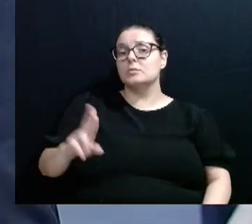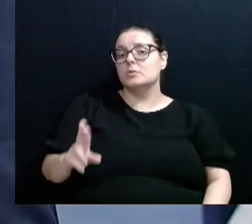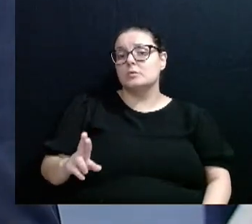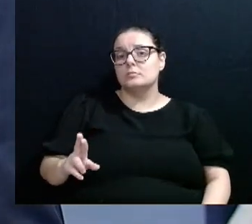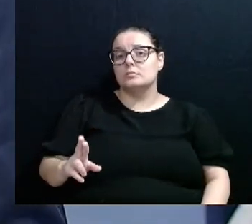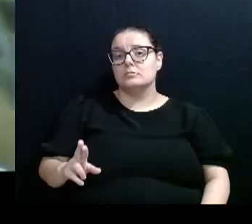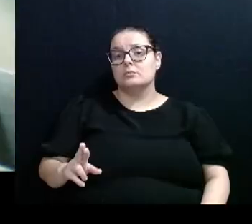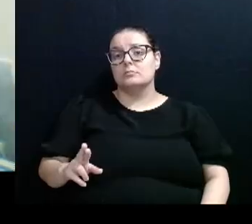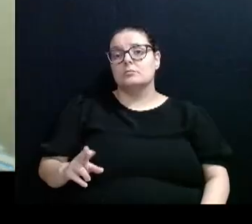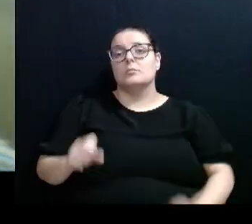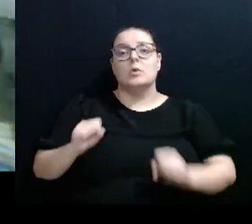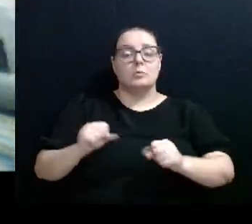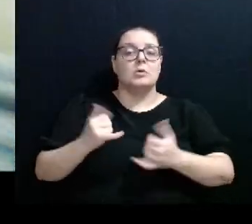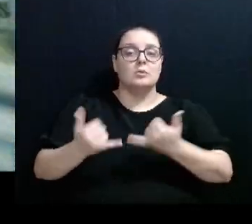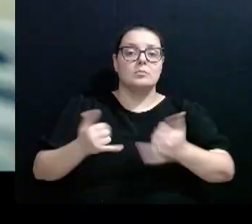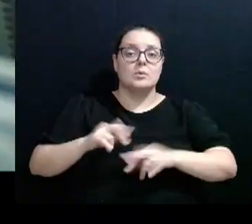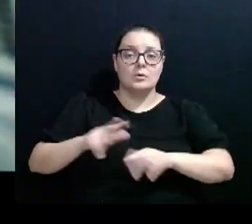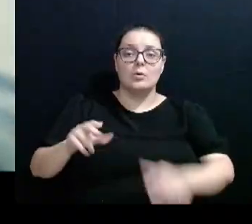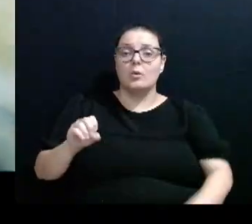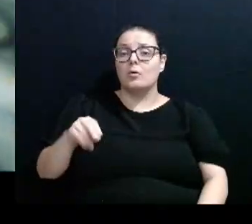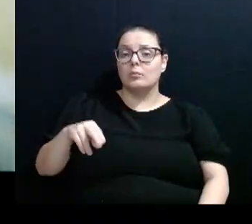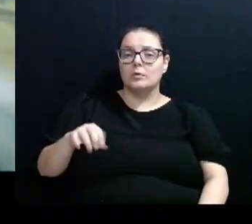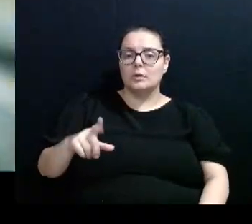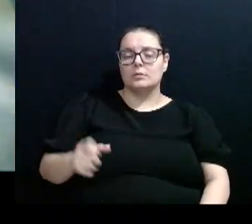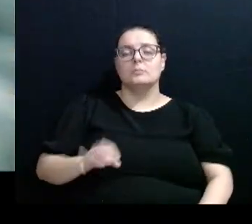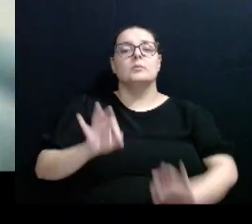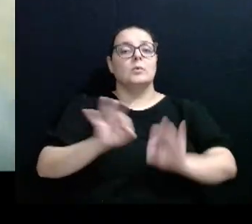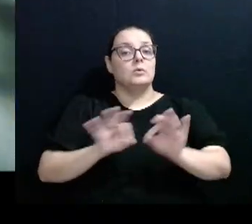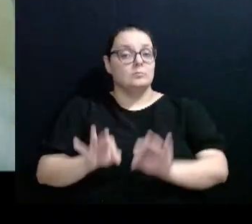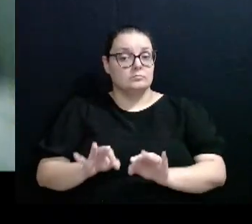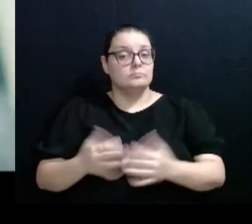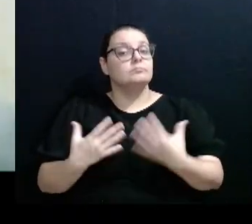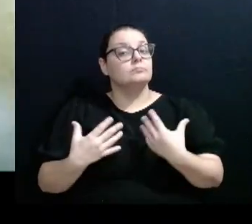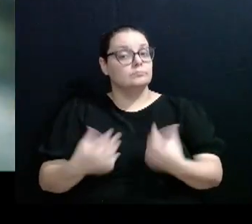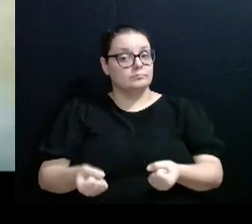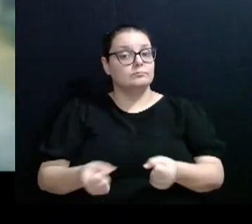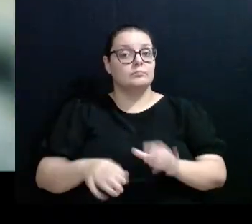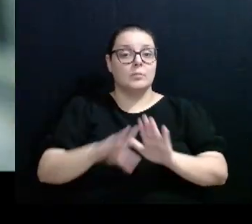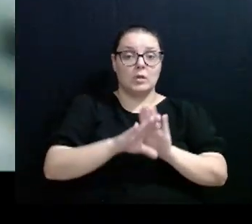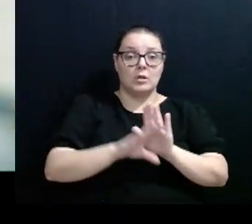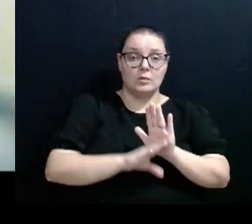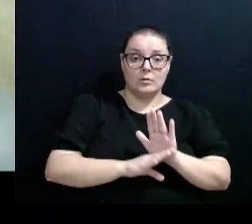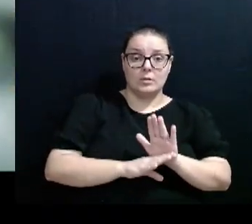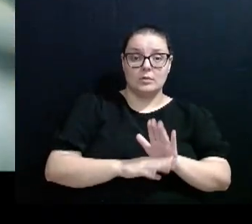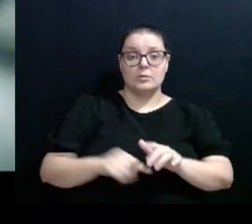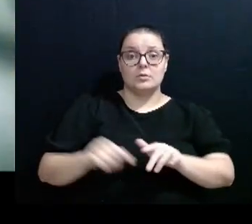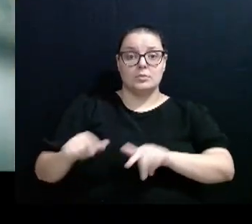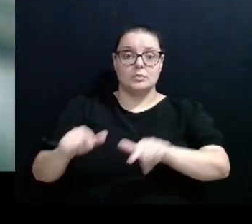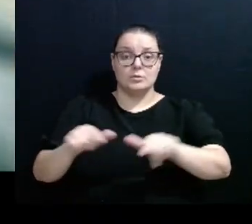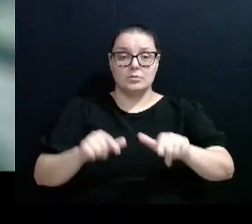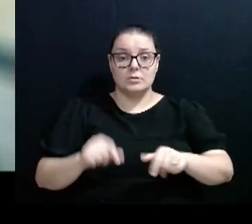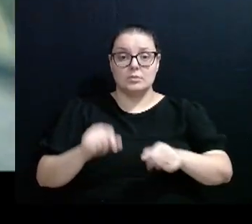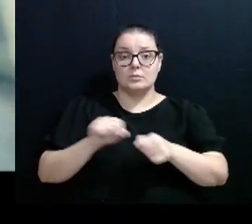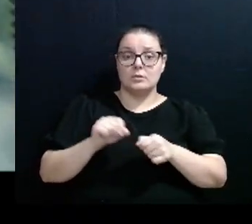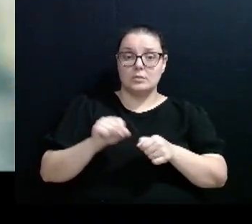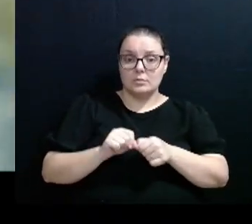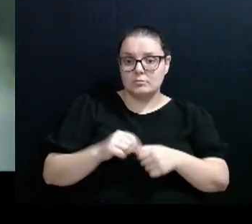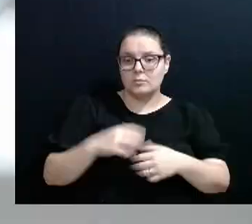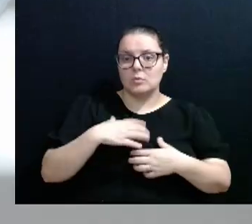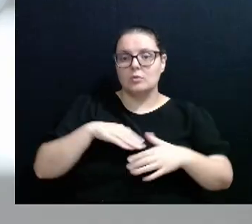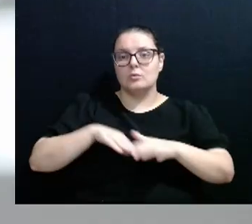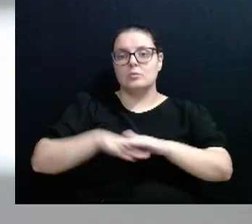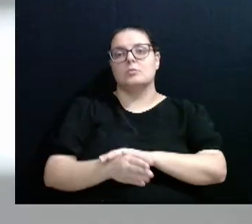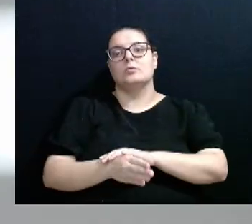jogar em jogos online. Pelo projeto, deverão adotar os programas e estabelecimentos que realizem, de forma habitual ou